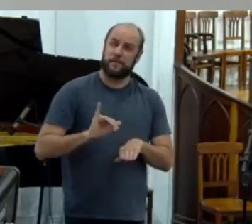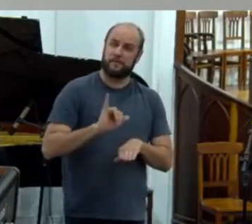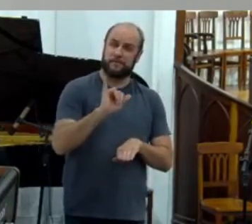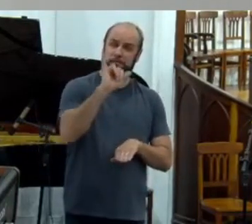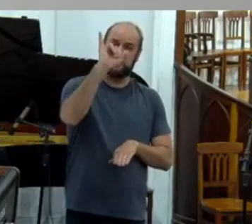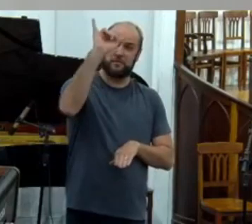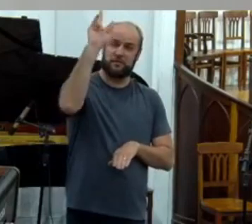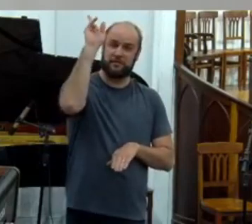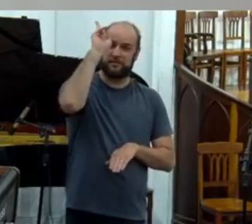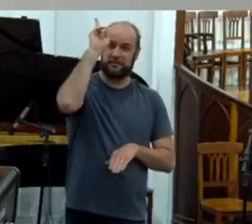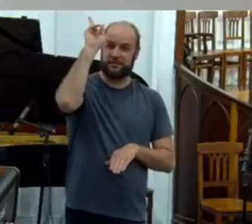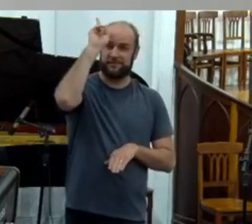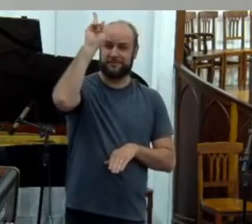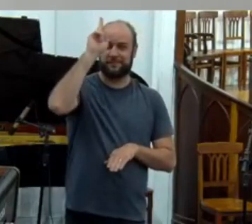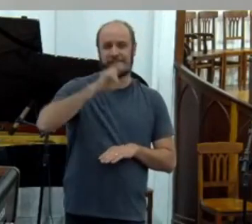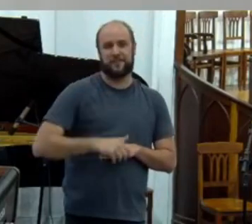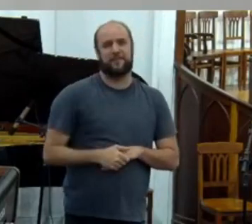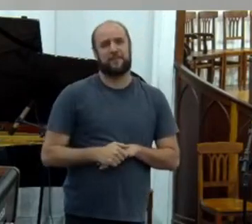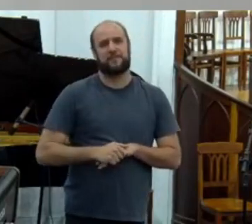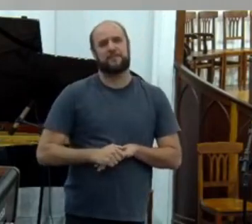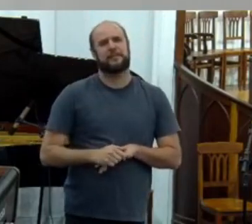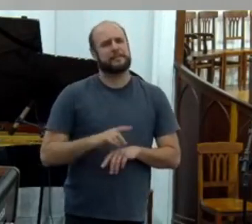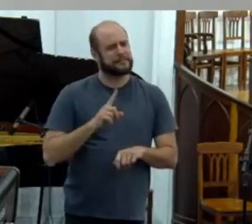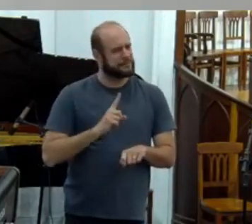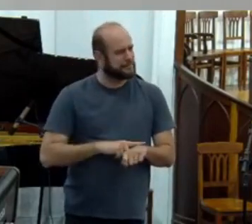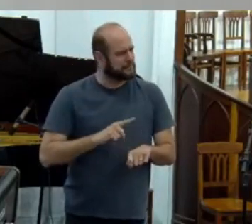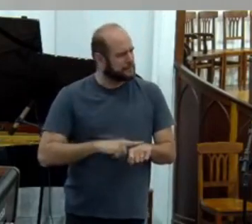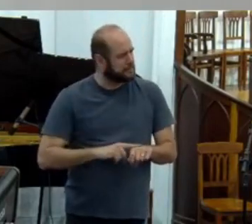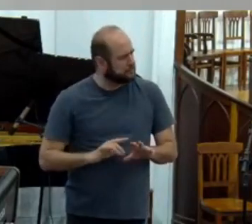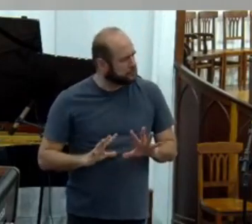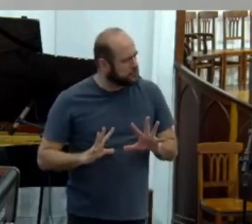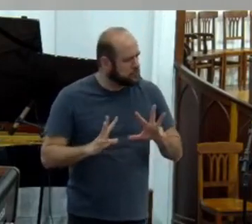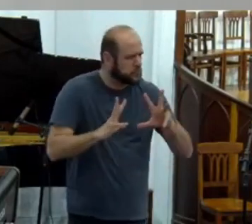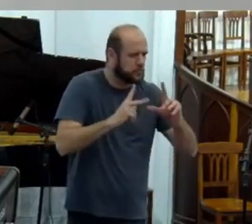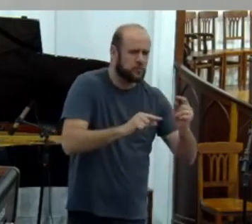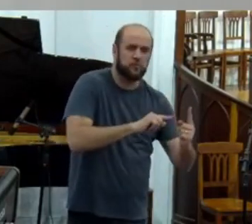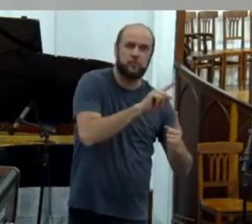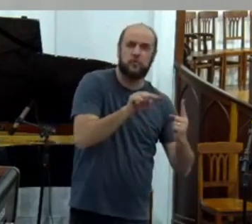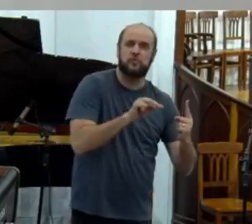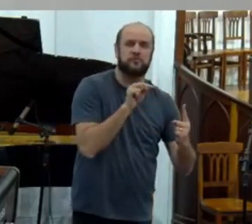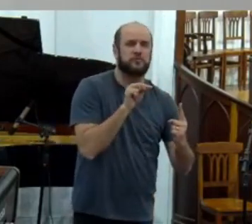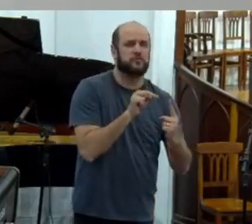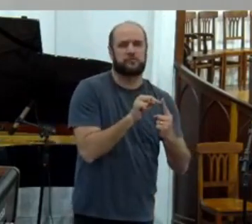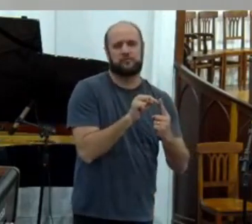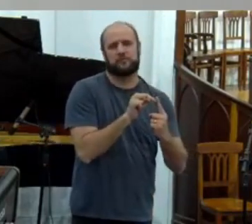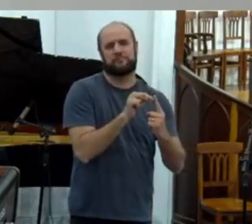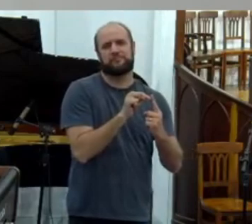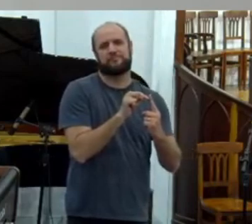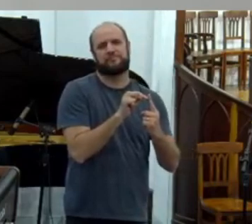história. Há tempo para todo o propósito debaixo.